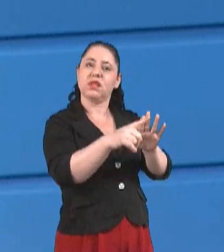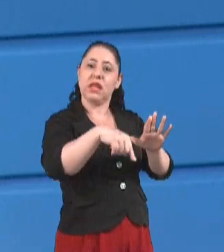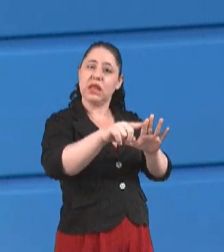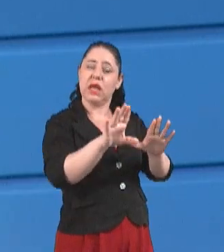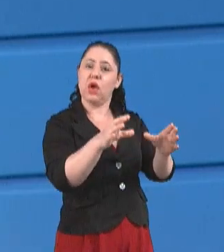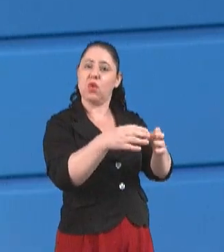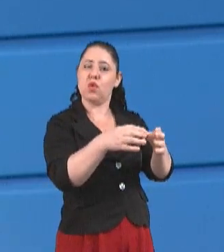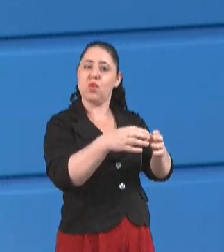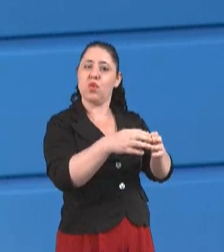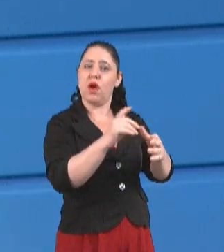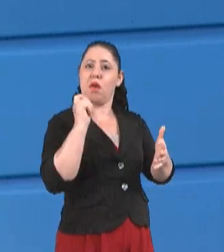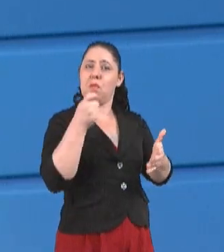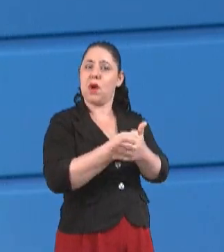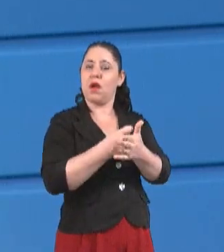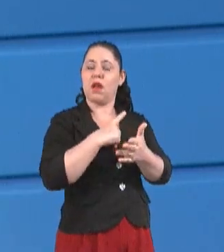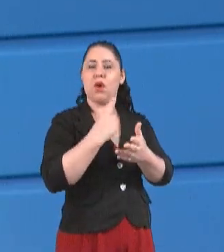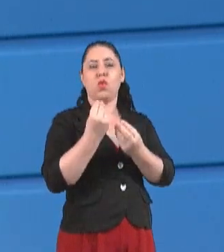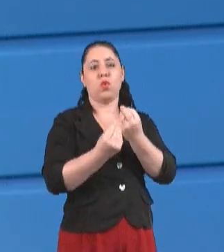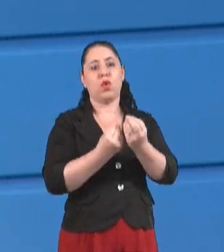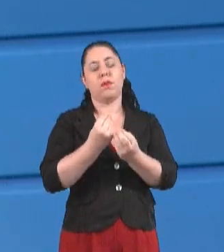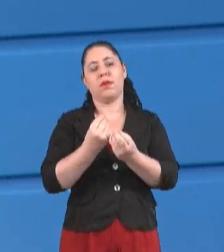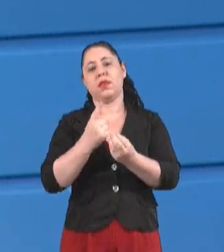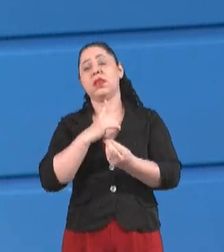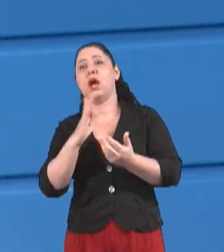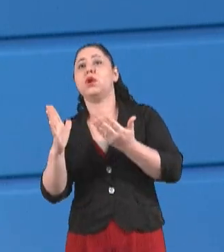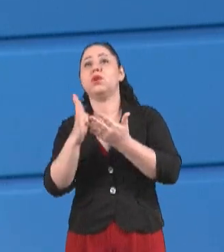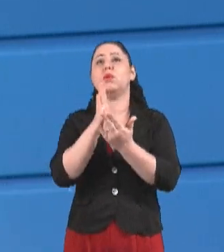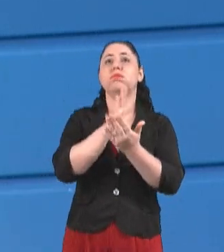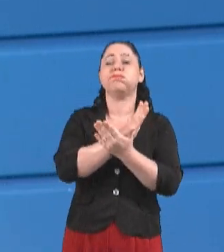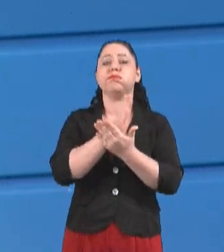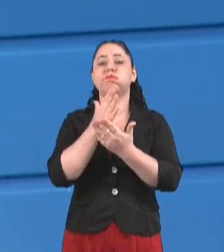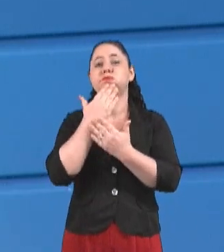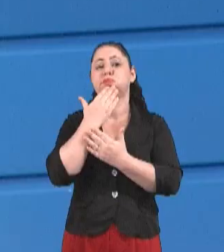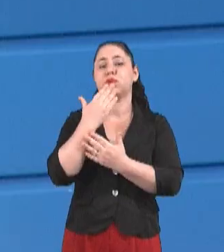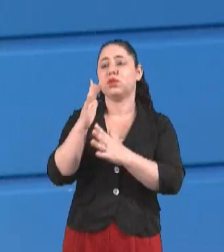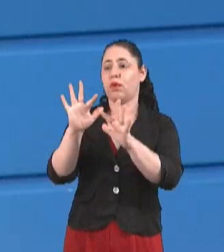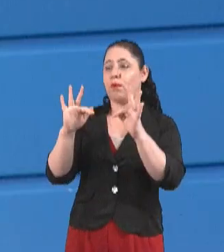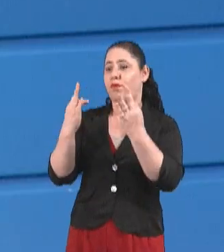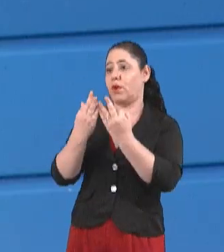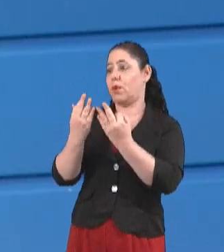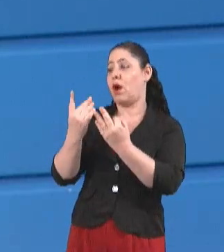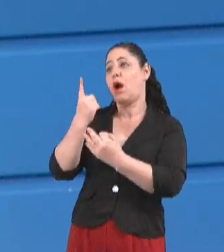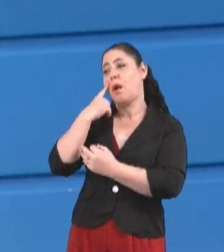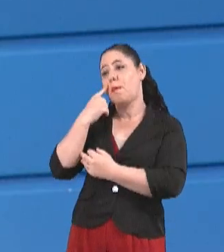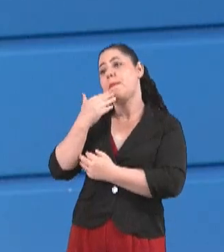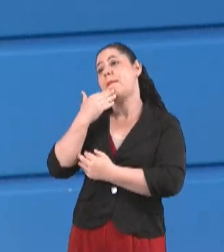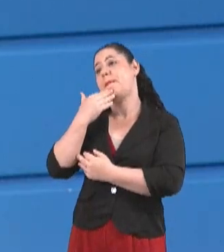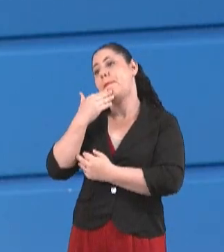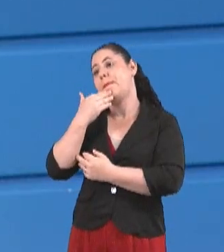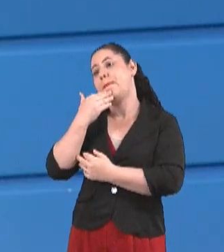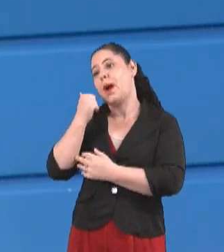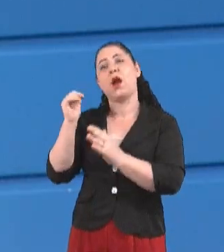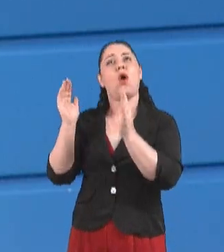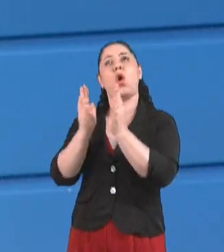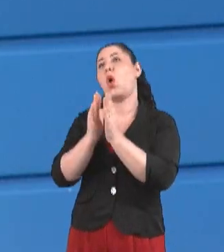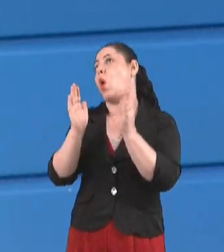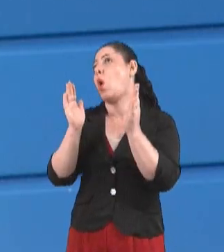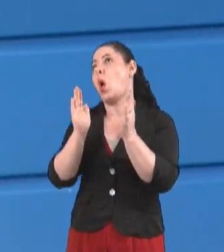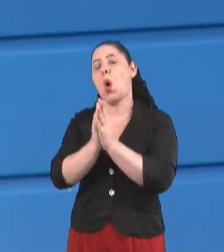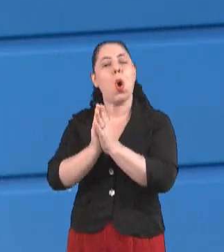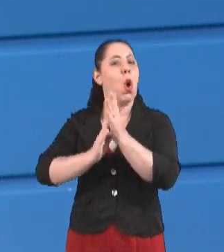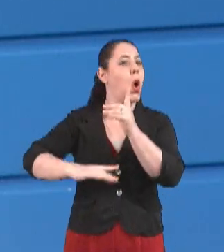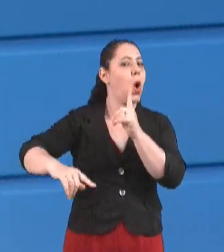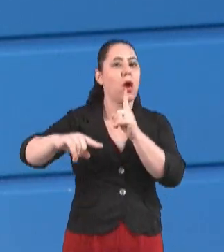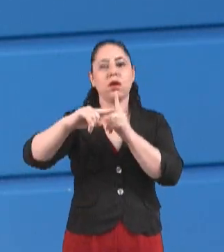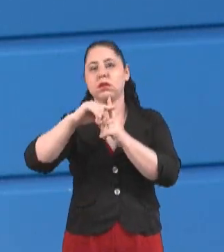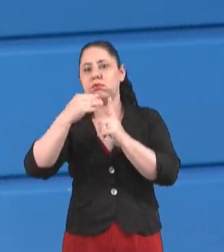casos legitima isso, ou quando tem alguma situação, pede para a família, olha, melhor ir rezar, ir para a igreja, como se isso